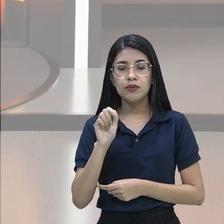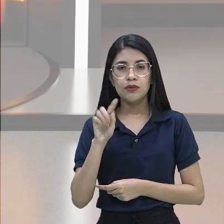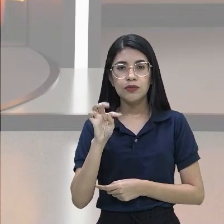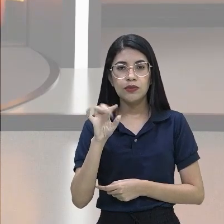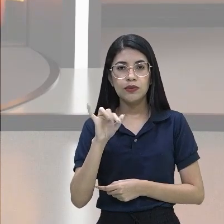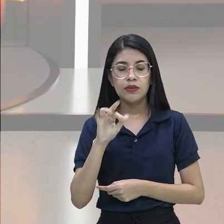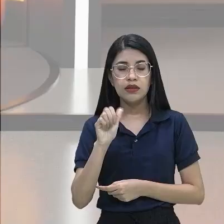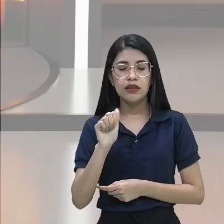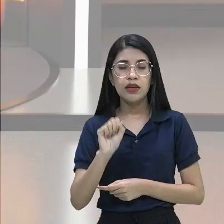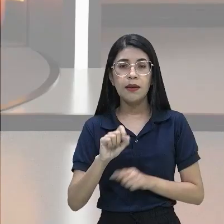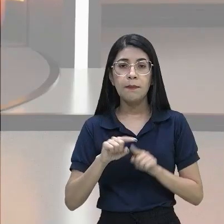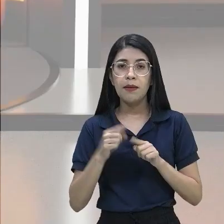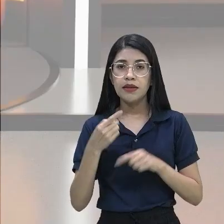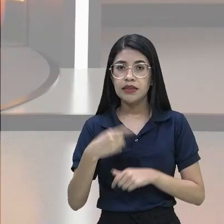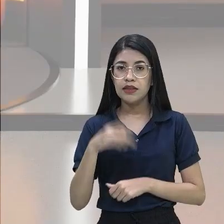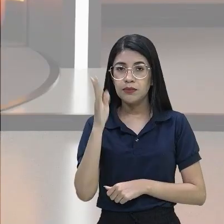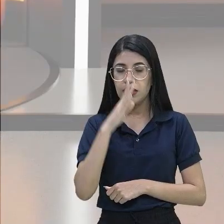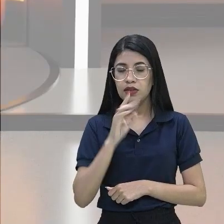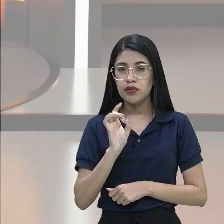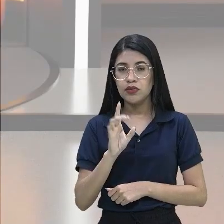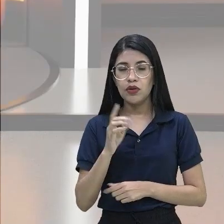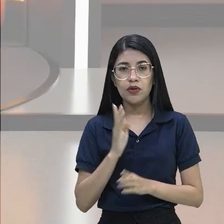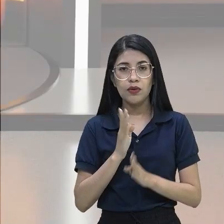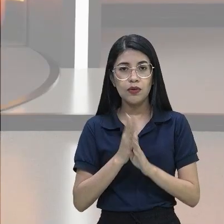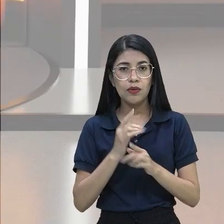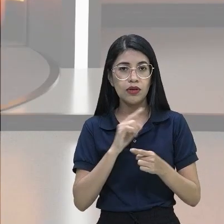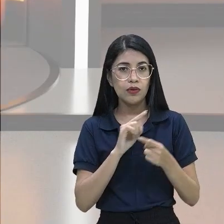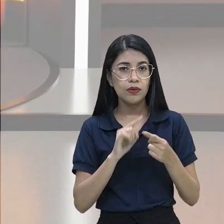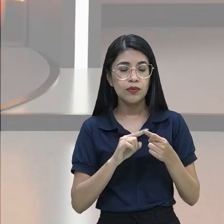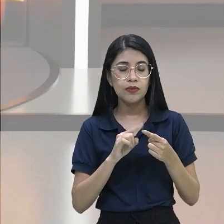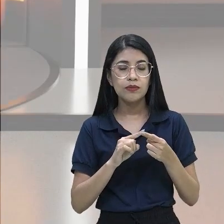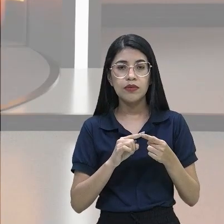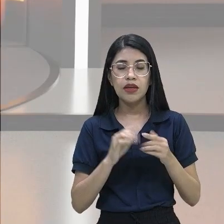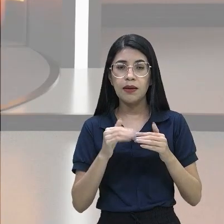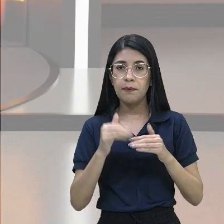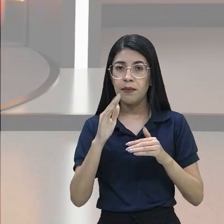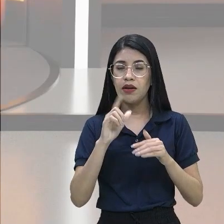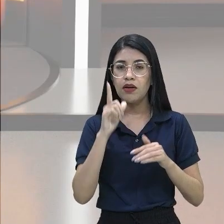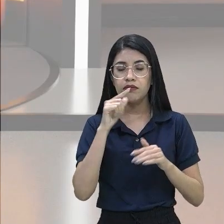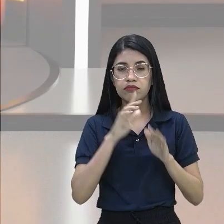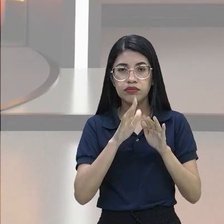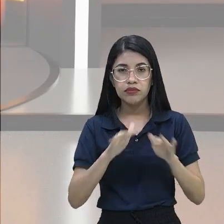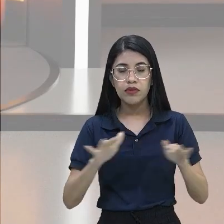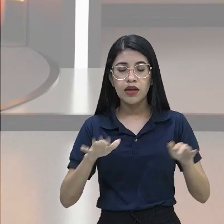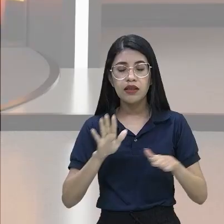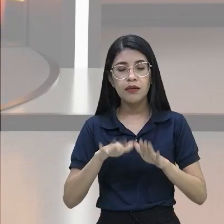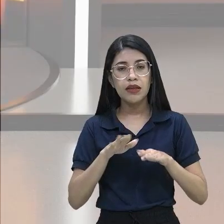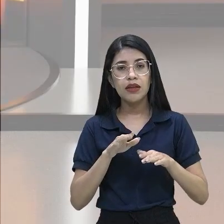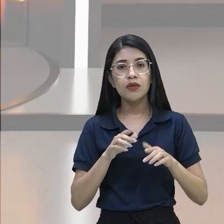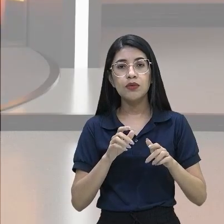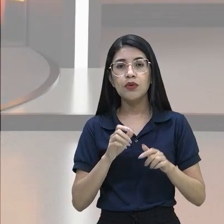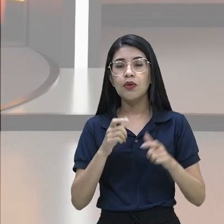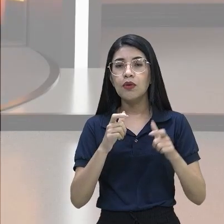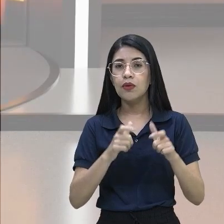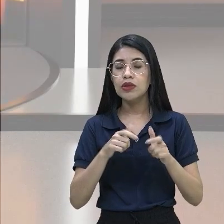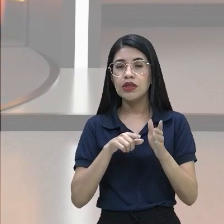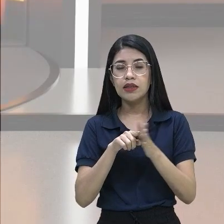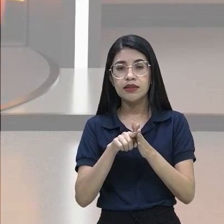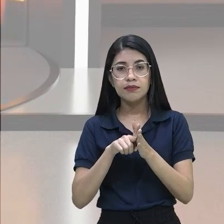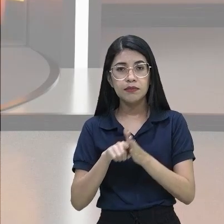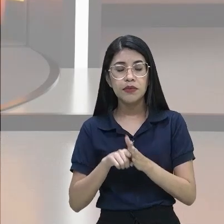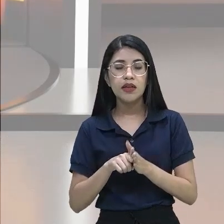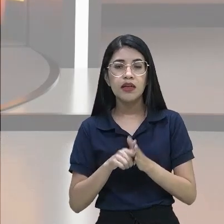temos as relativas, tá bom? Todas acima do nível do mar. Dependendo ali do que estiver sendo estudado, vai ser